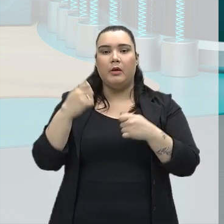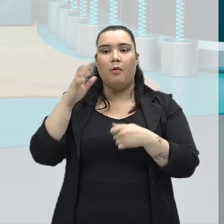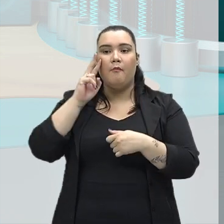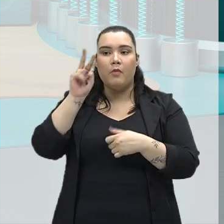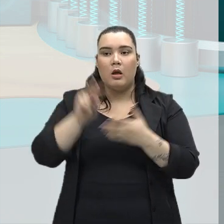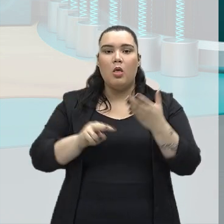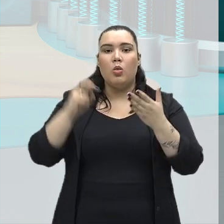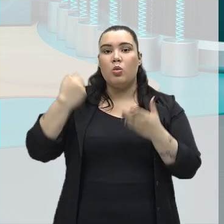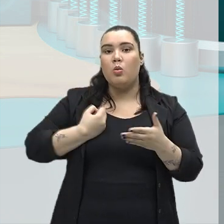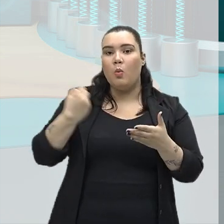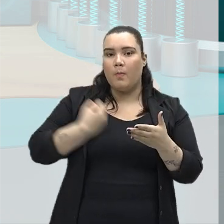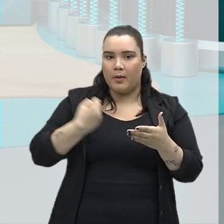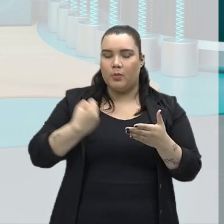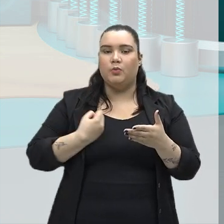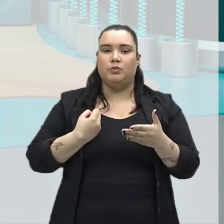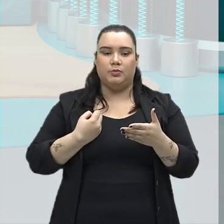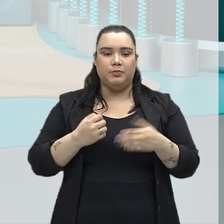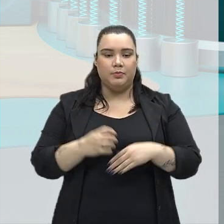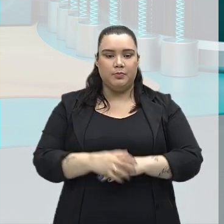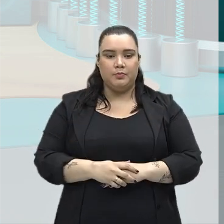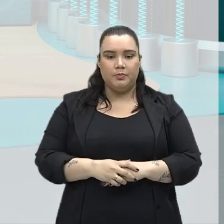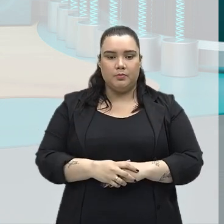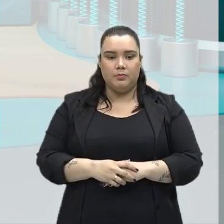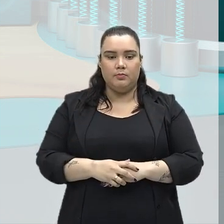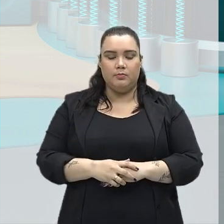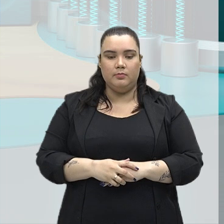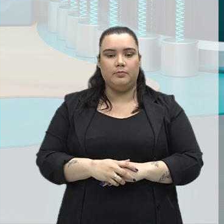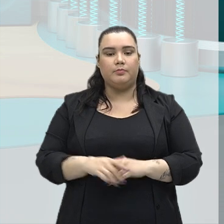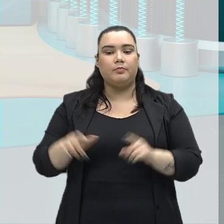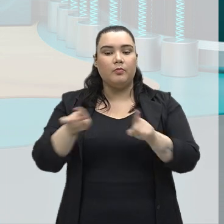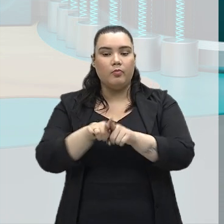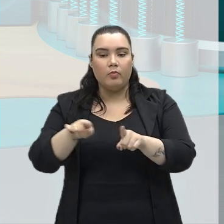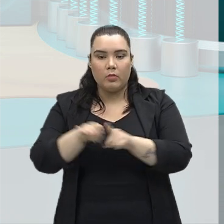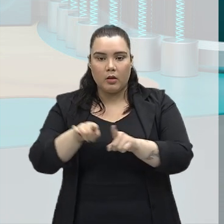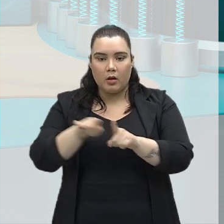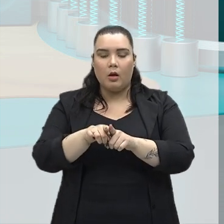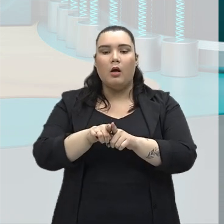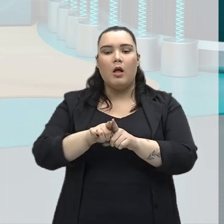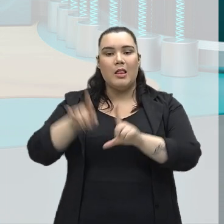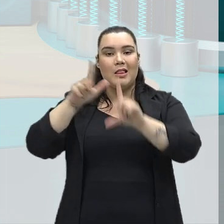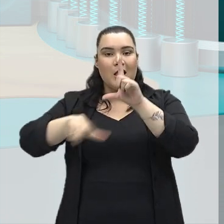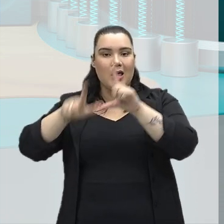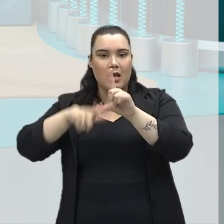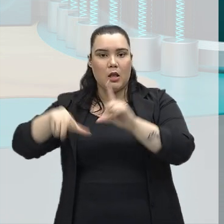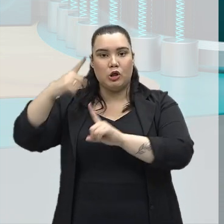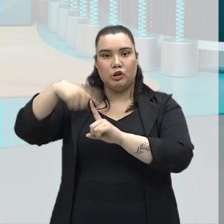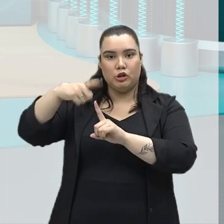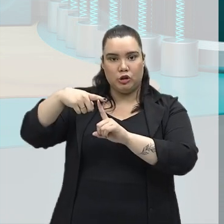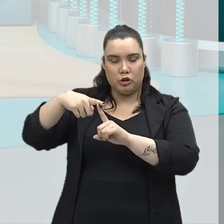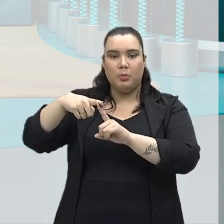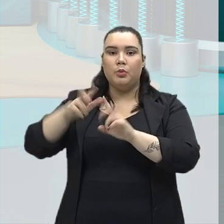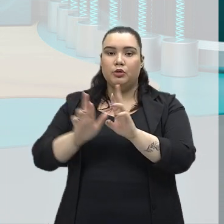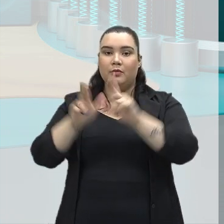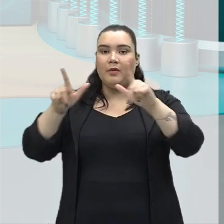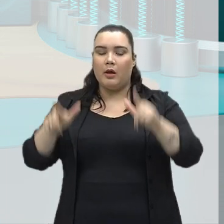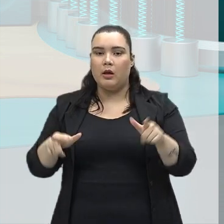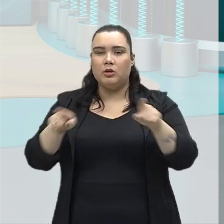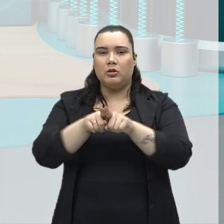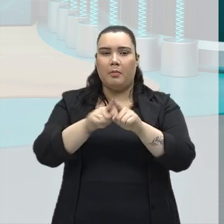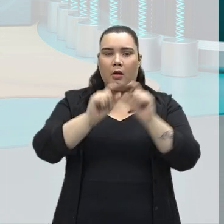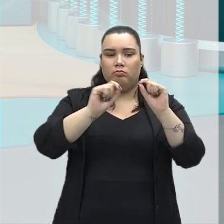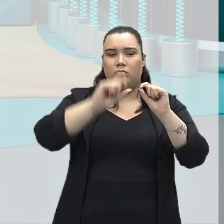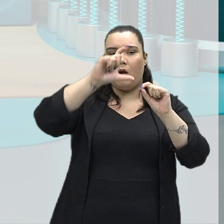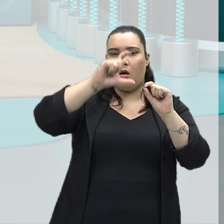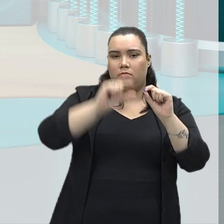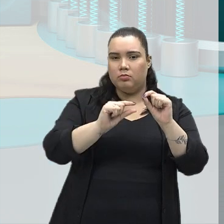data, certo? Vamos lá. Então, ó, tamanhos e fontes diferentes. Então, às